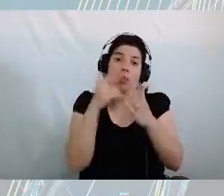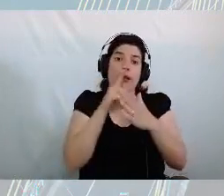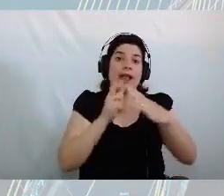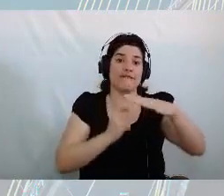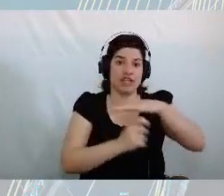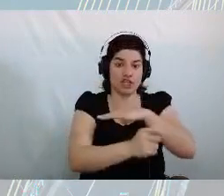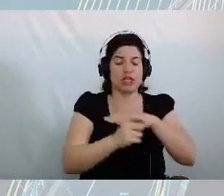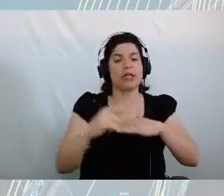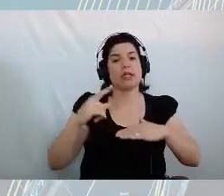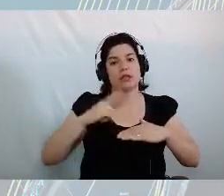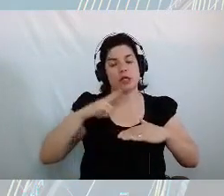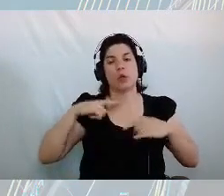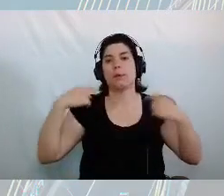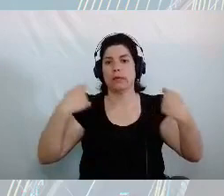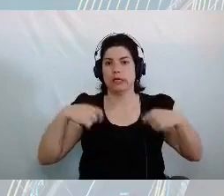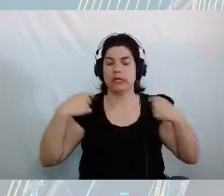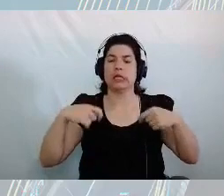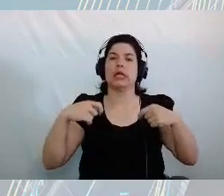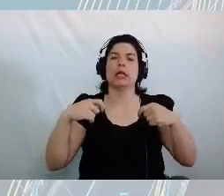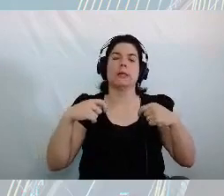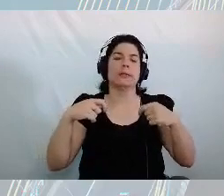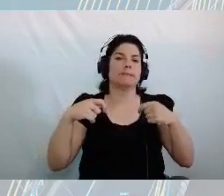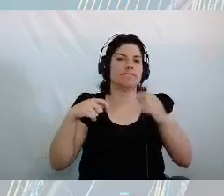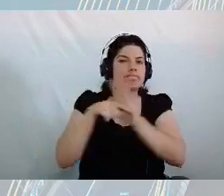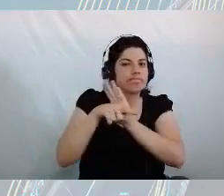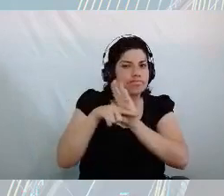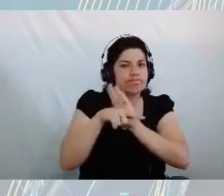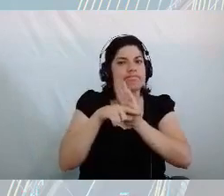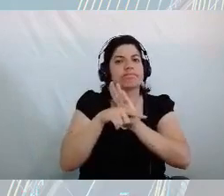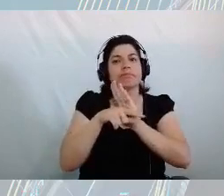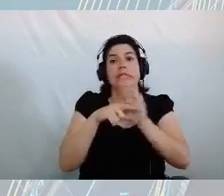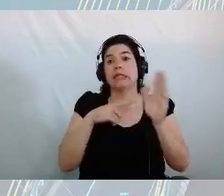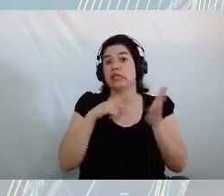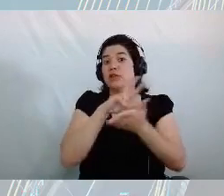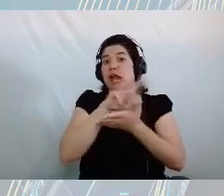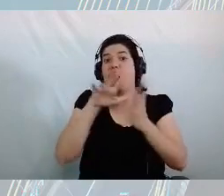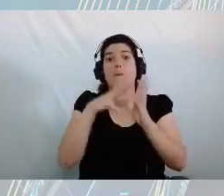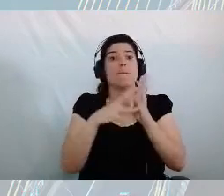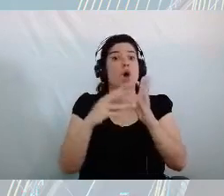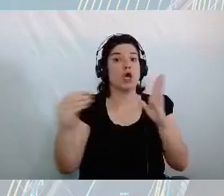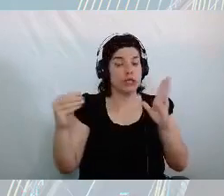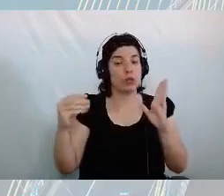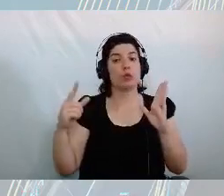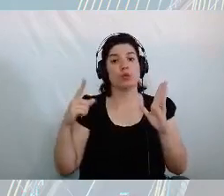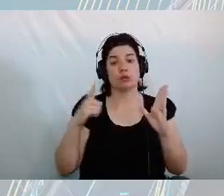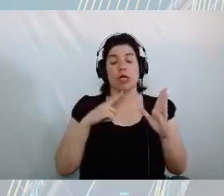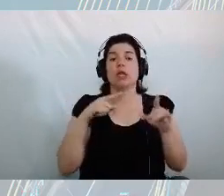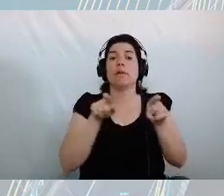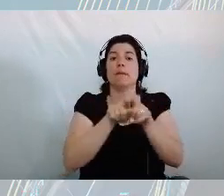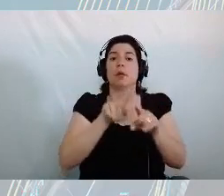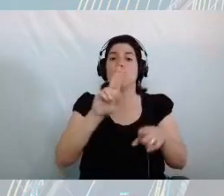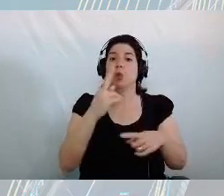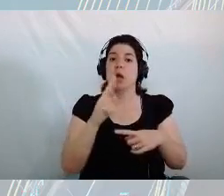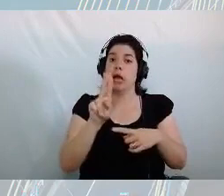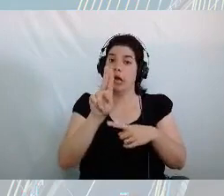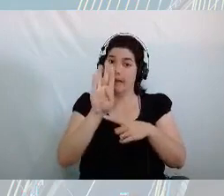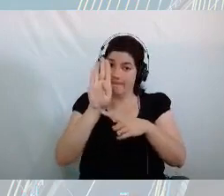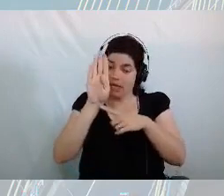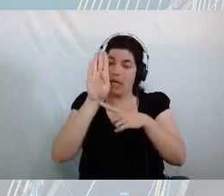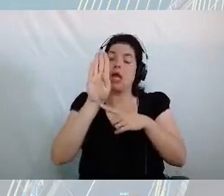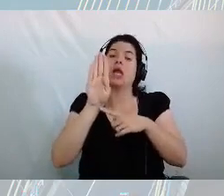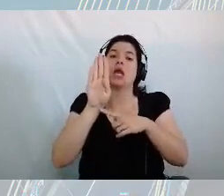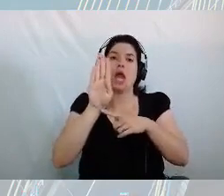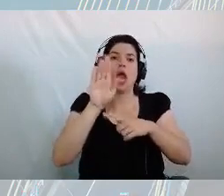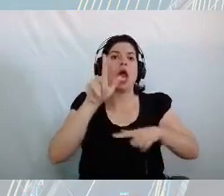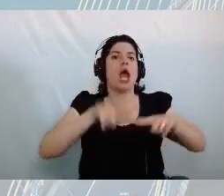né? Então, para isso, a gente tem vários modelos aí, um hub de qualificações, que a gente chama dentro do BTG, para qualificar nossos clientes e